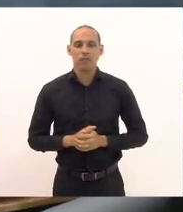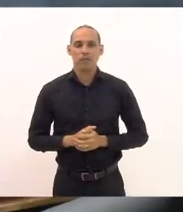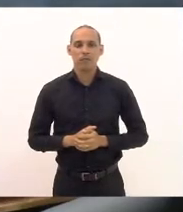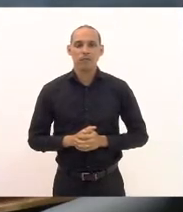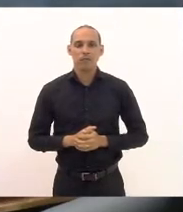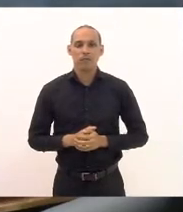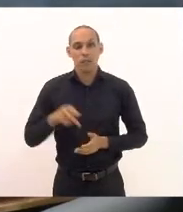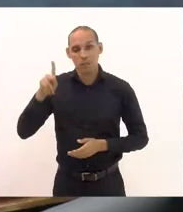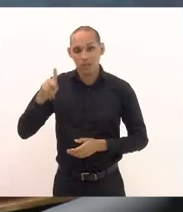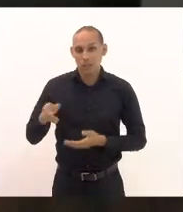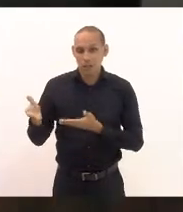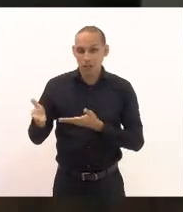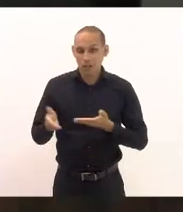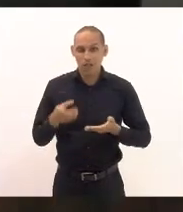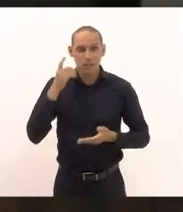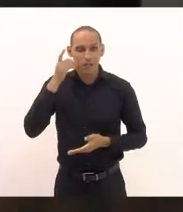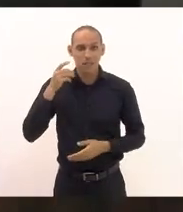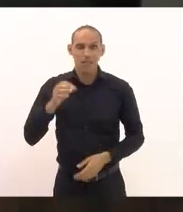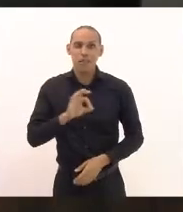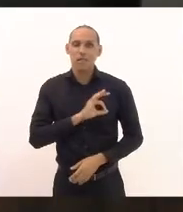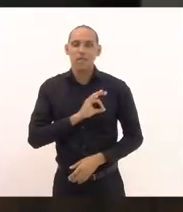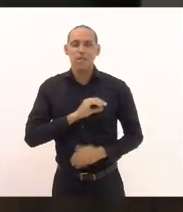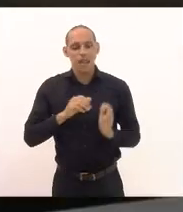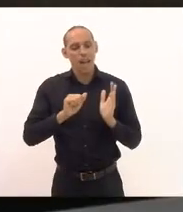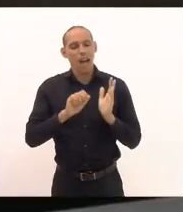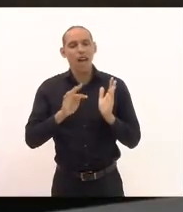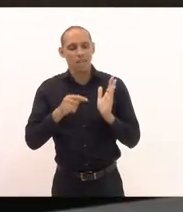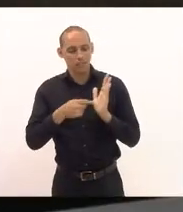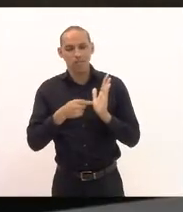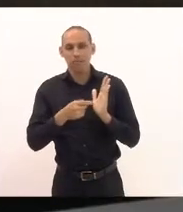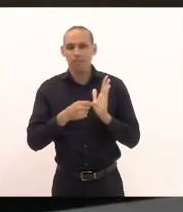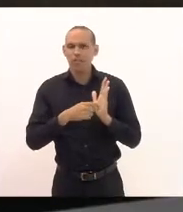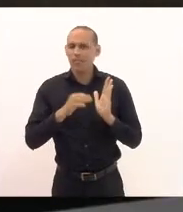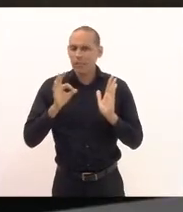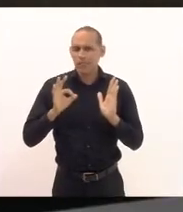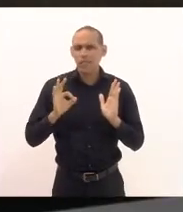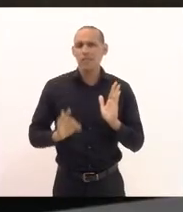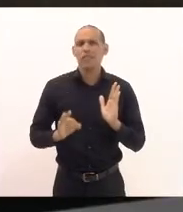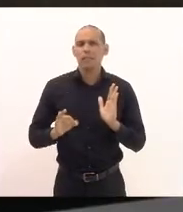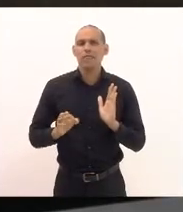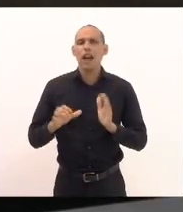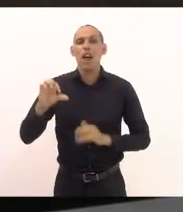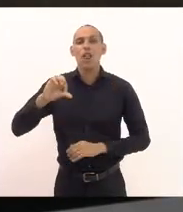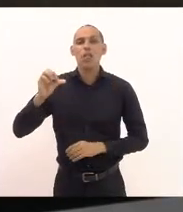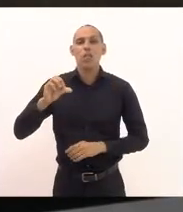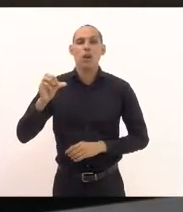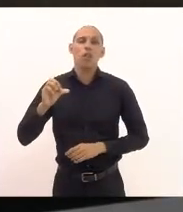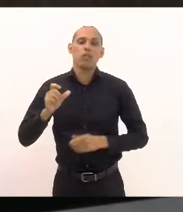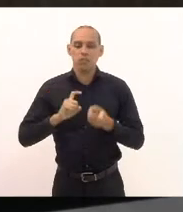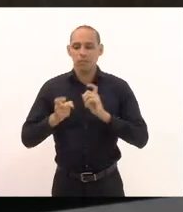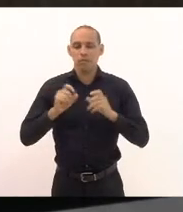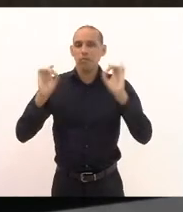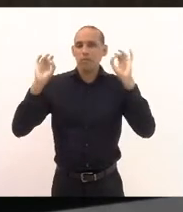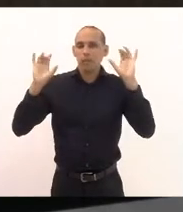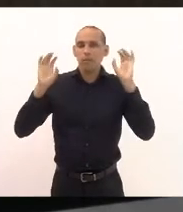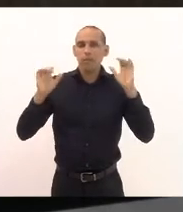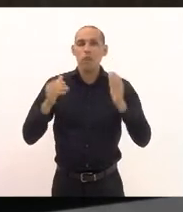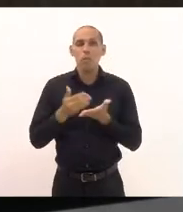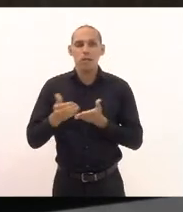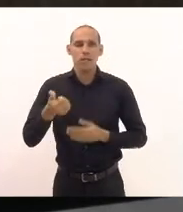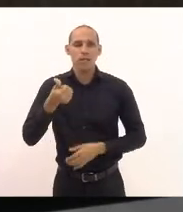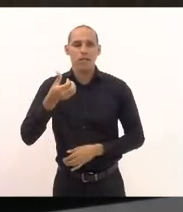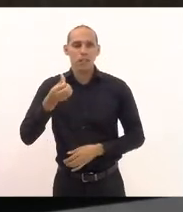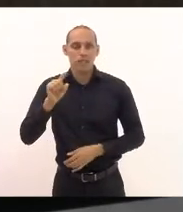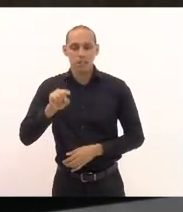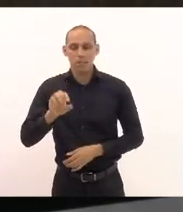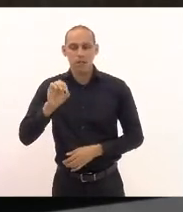Presidência convida a deputada a Marta Rocha. A ata reflete com exatidão o ocorrido na nona sessão extraordinária, que iniciada às 16 horas e 2